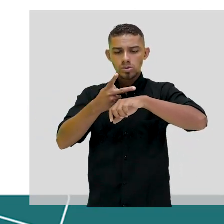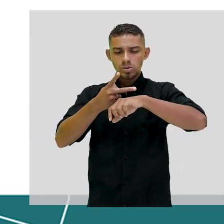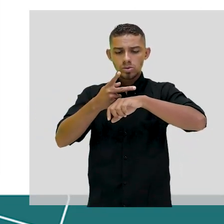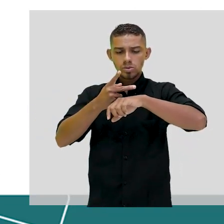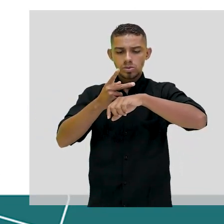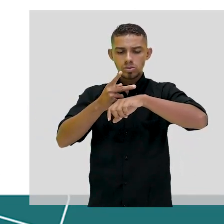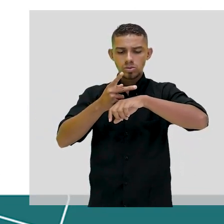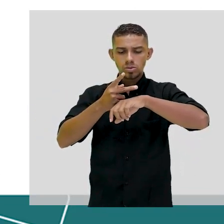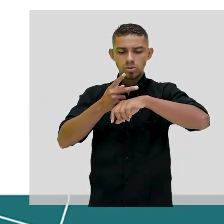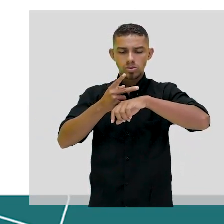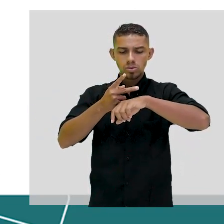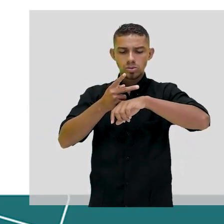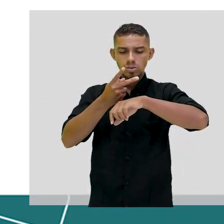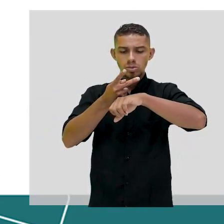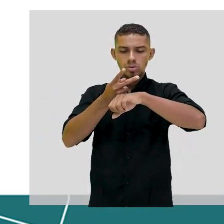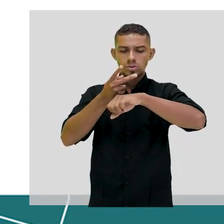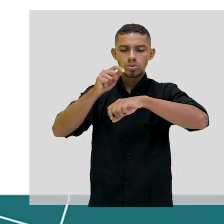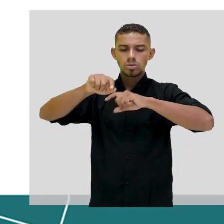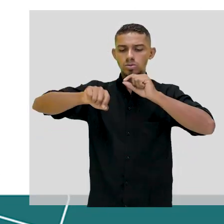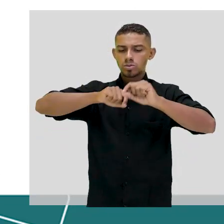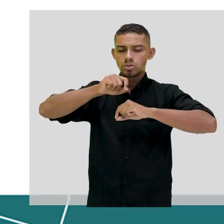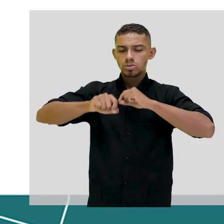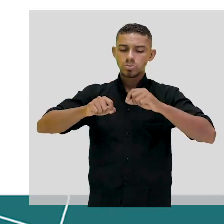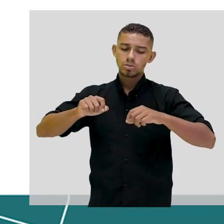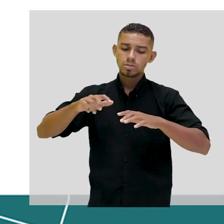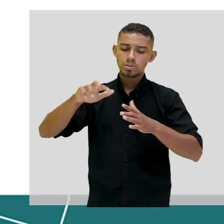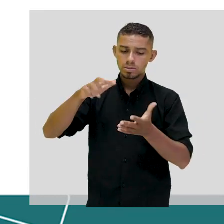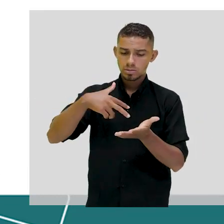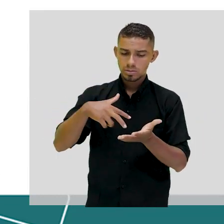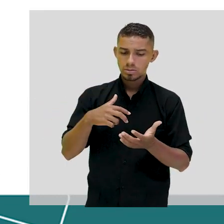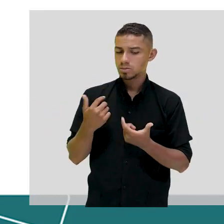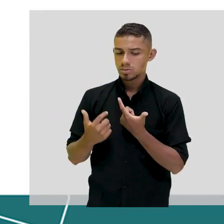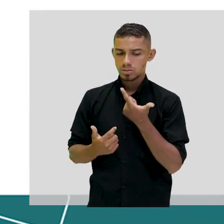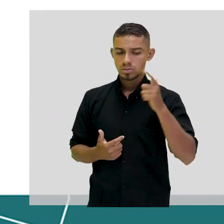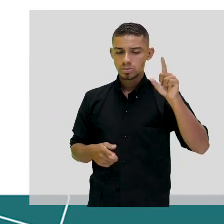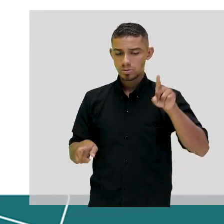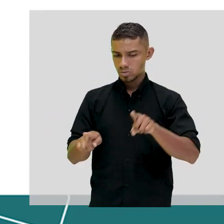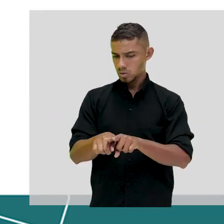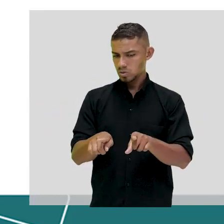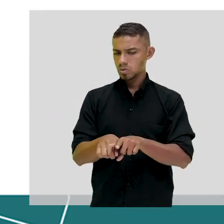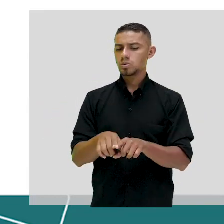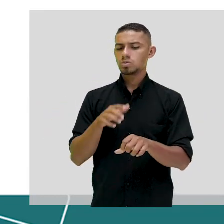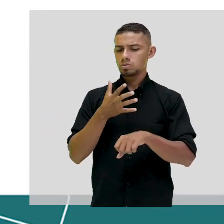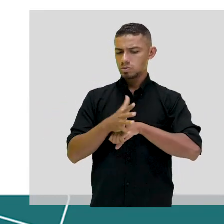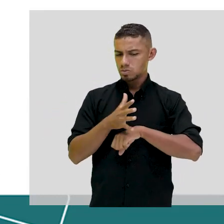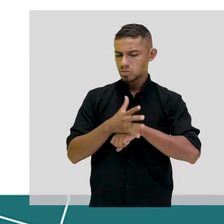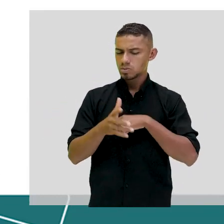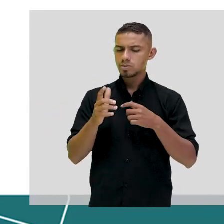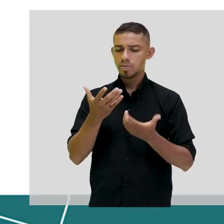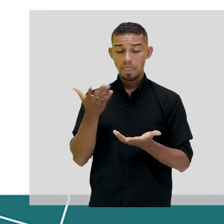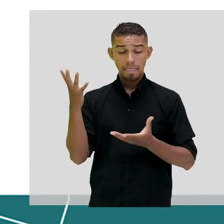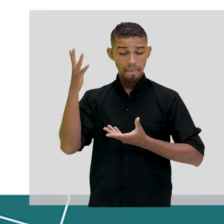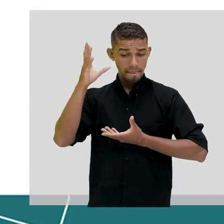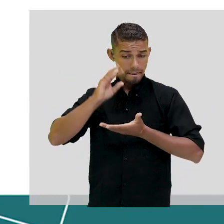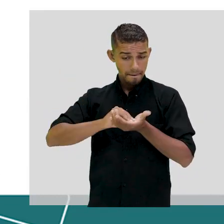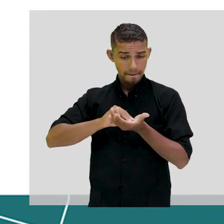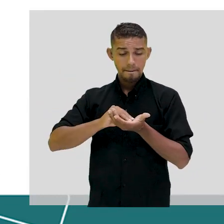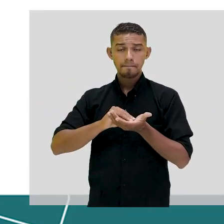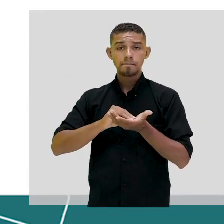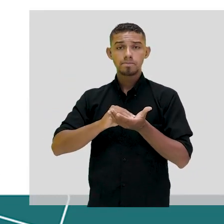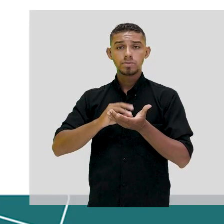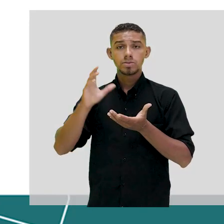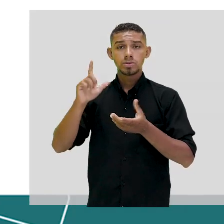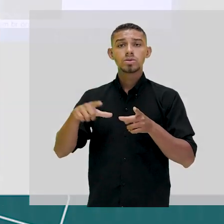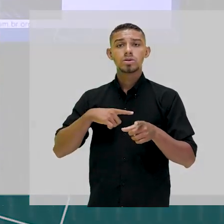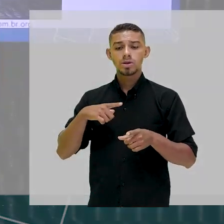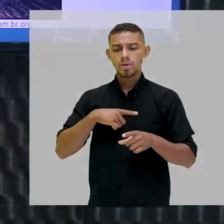pé no chão para executar o próximo conjunto de movimentos. Dentro desses tipos de movimentos que eu estou trazendo para vocês aqui,